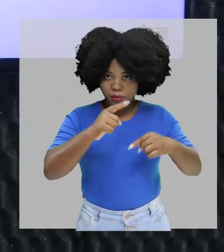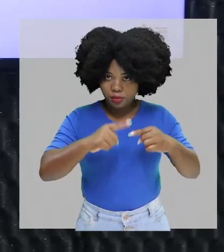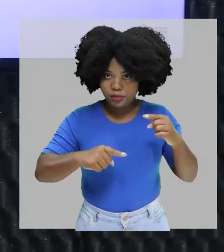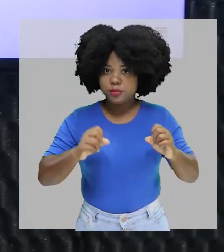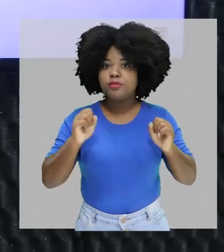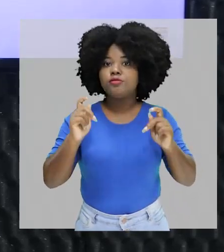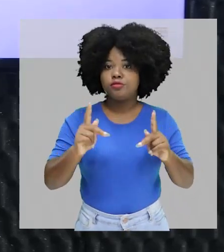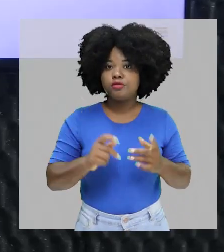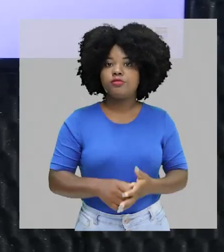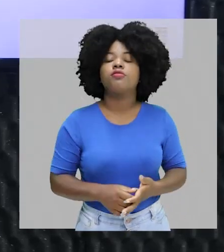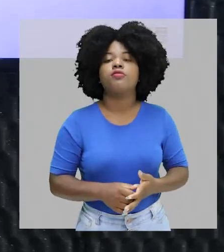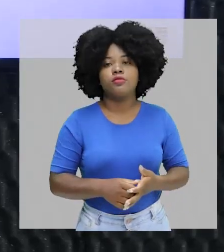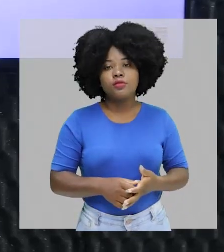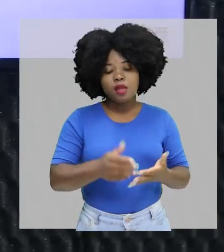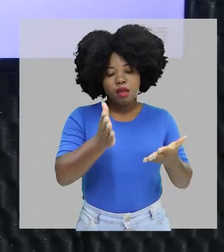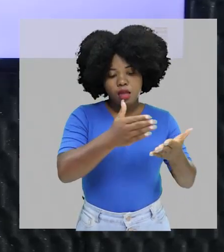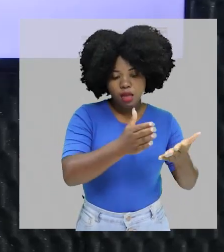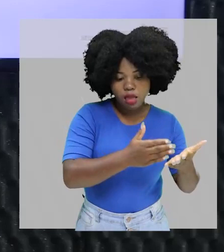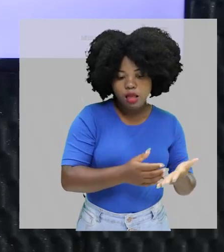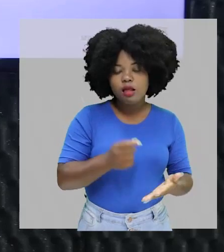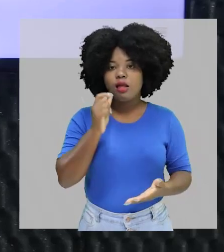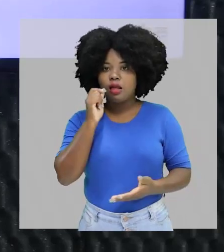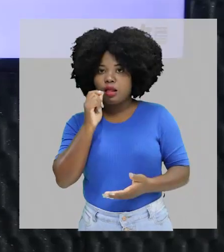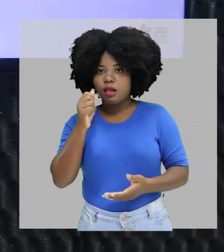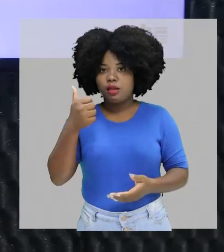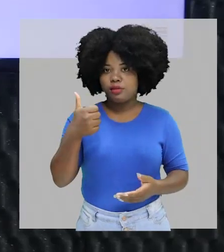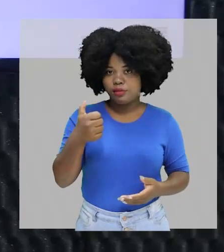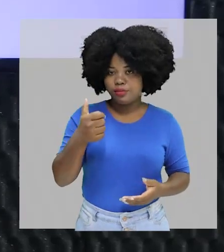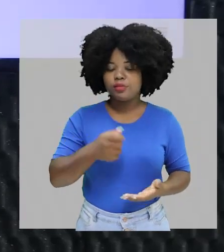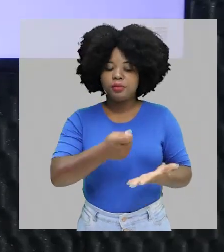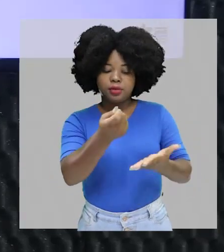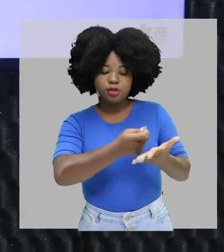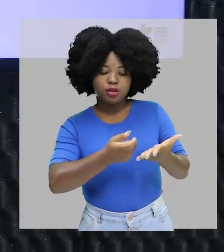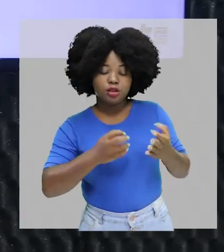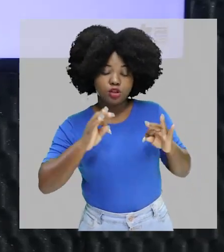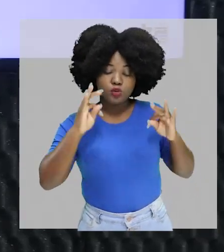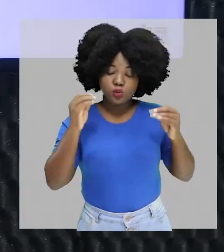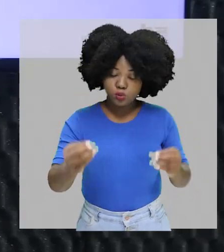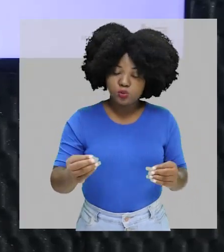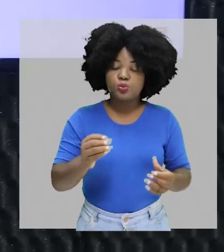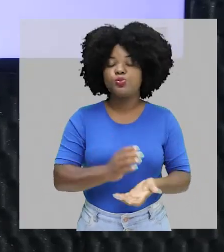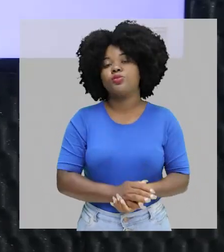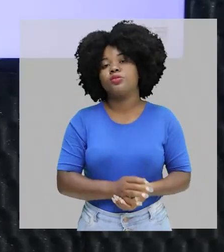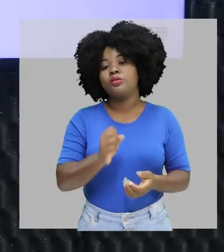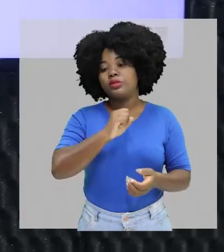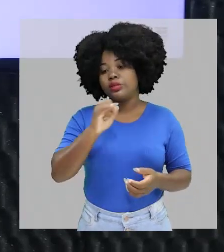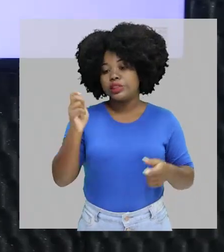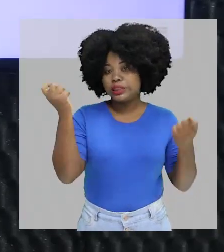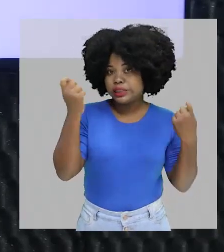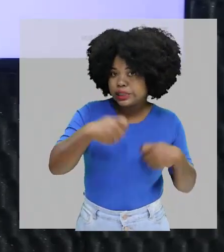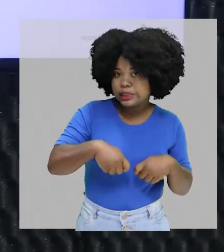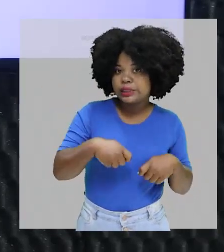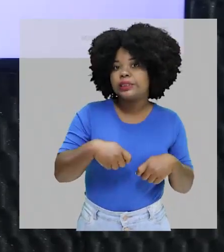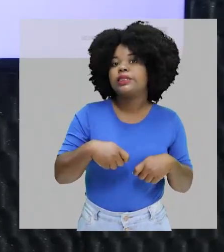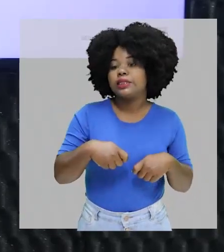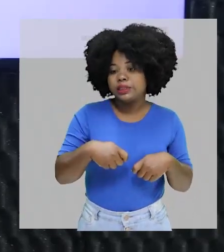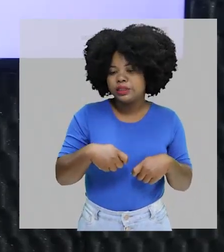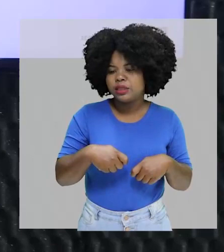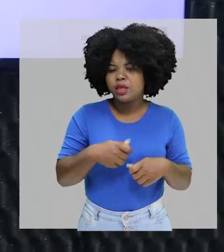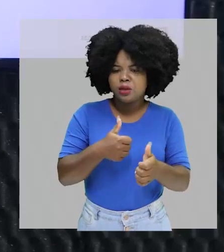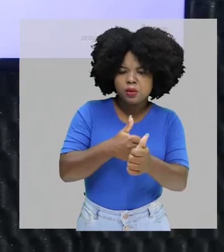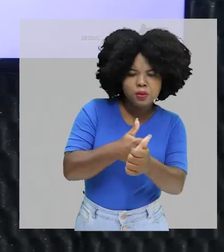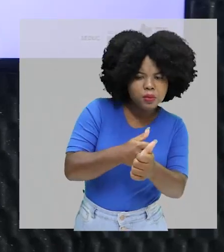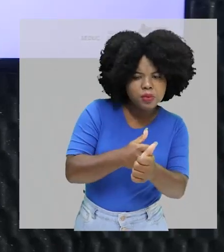caneta, borracha, para você fazer suas devidas anotações. E sempre que for possível, certo? Acompanhando aqui o nosso